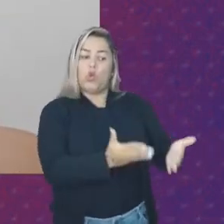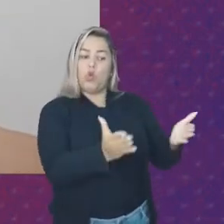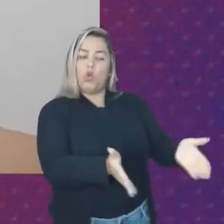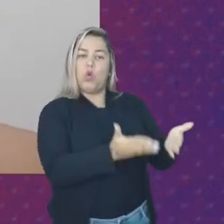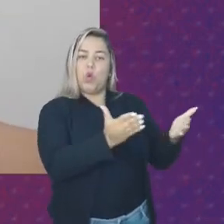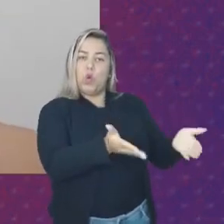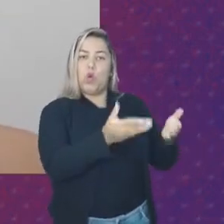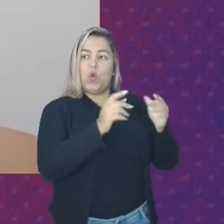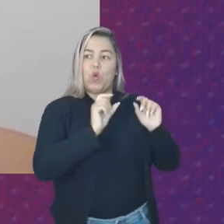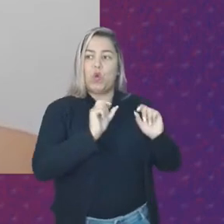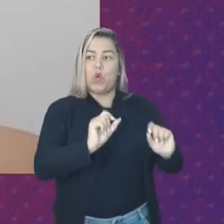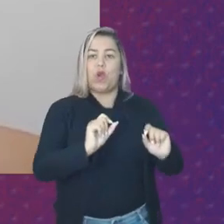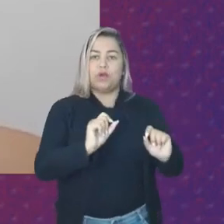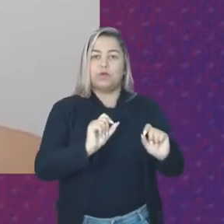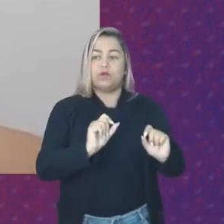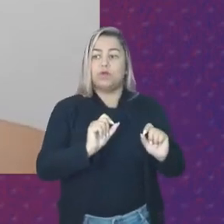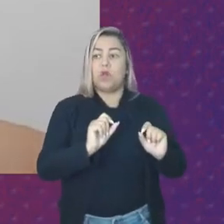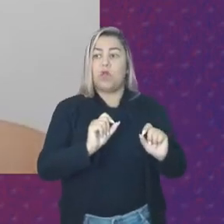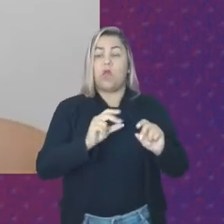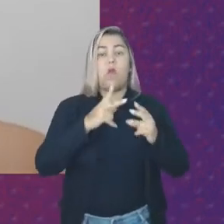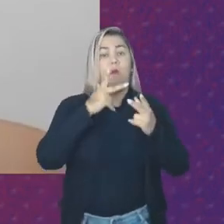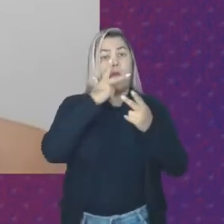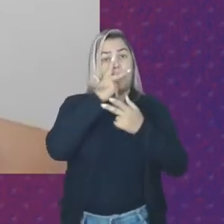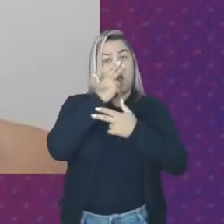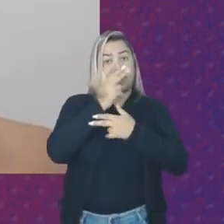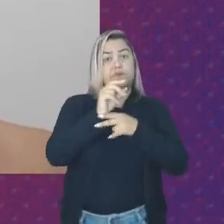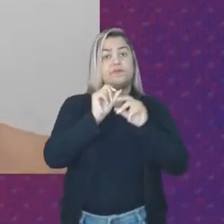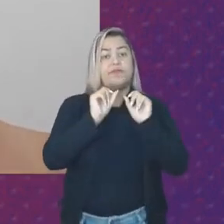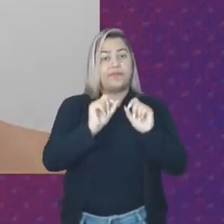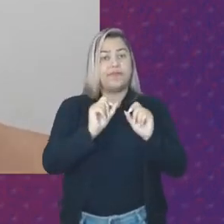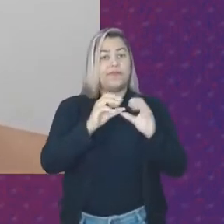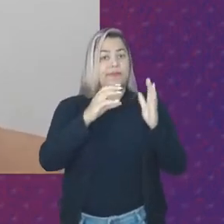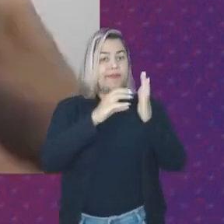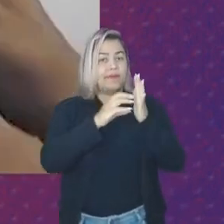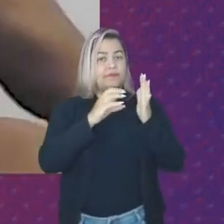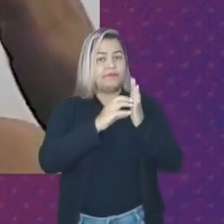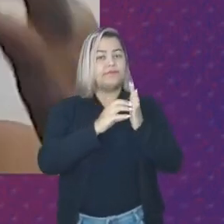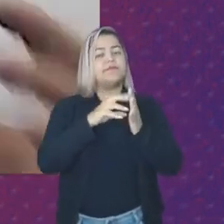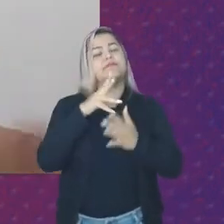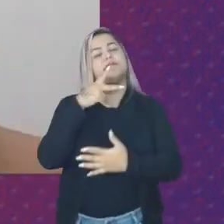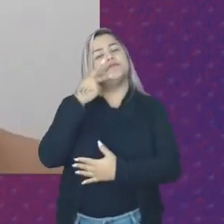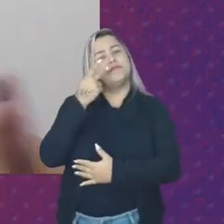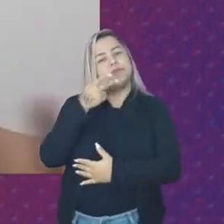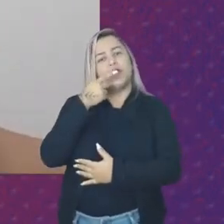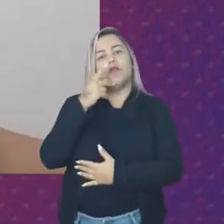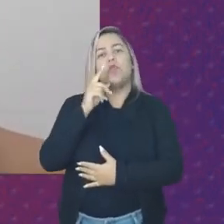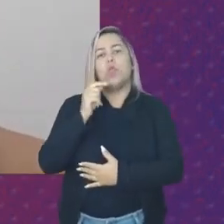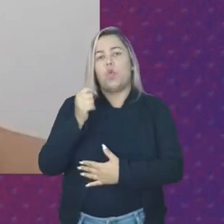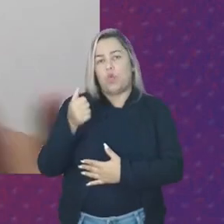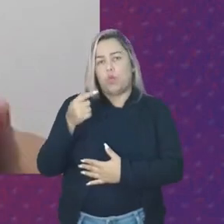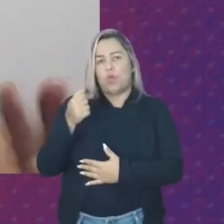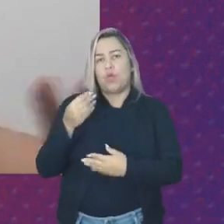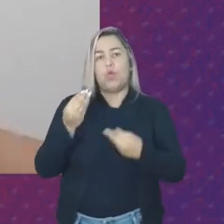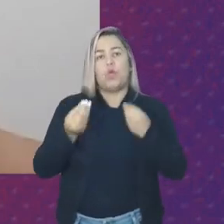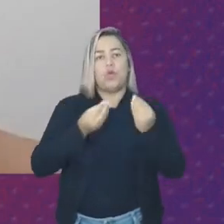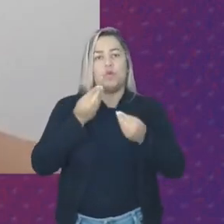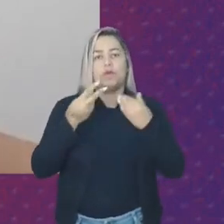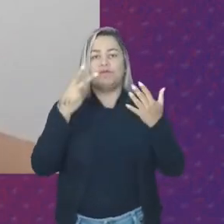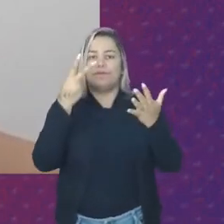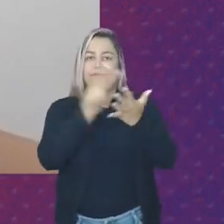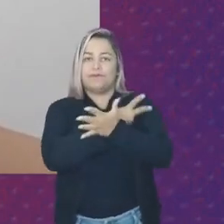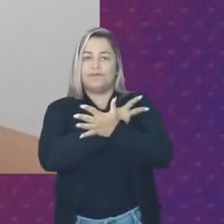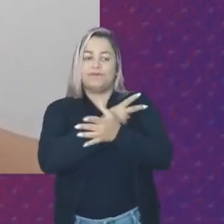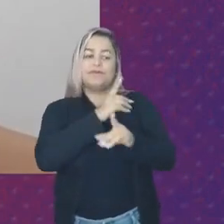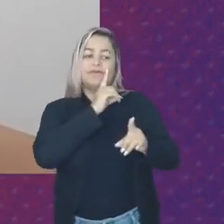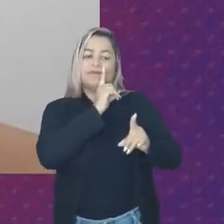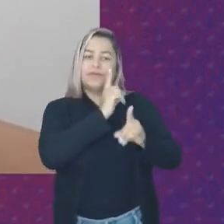processo de pré-campanha que fica fortalecido na campanha, a gente falou um pouco sobre como seria a identificação